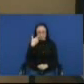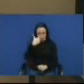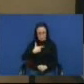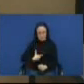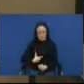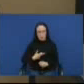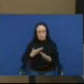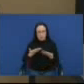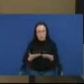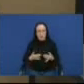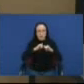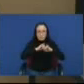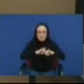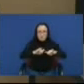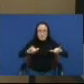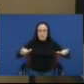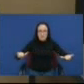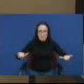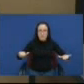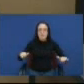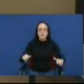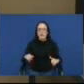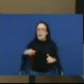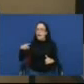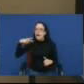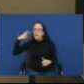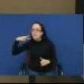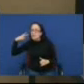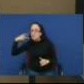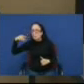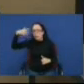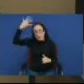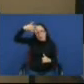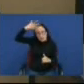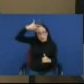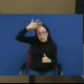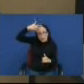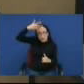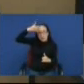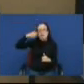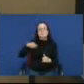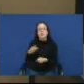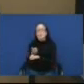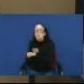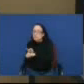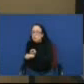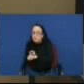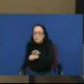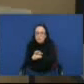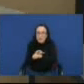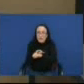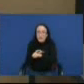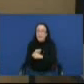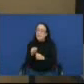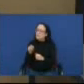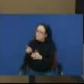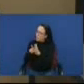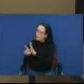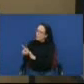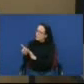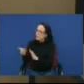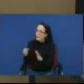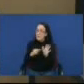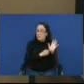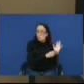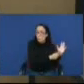aqui é como um alerta. Eu procurei a vereadora Érica, que ela faz parte dos direitos humanos, e ela pediu para a gente